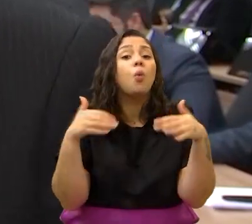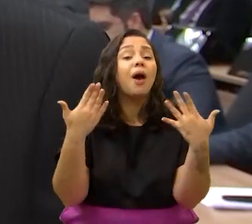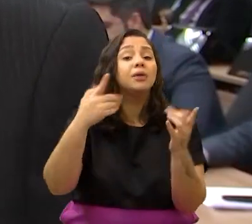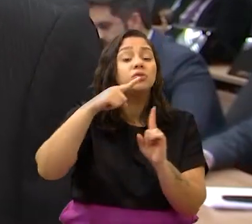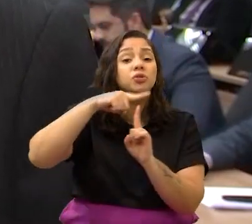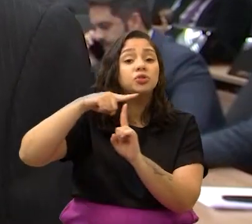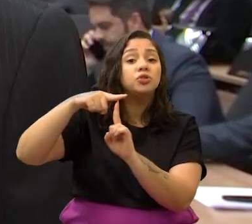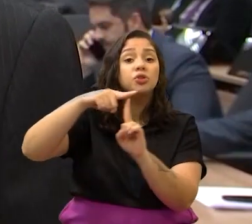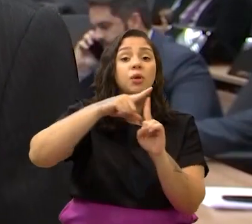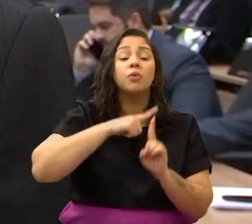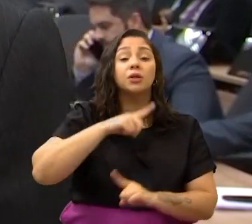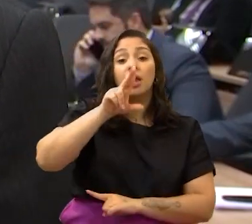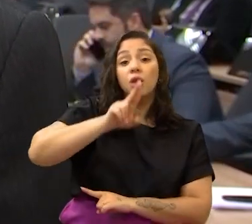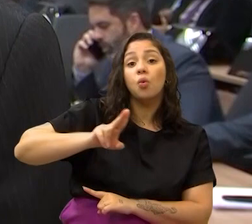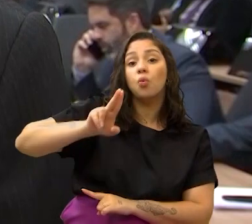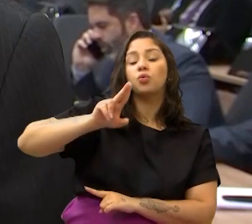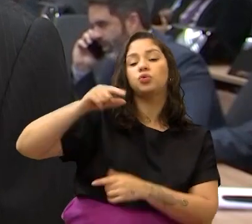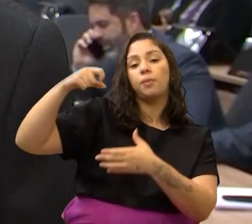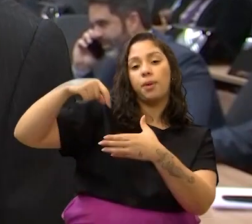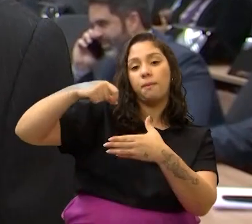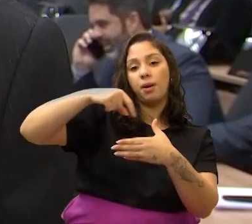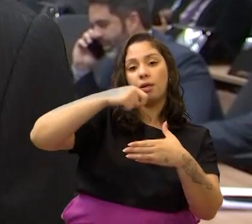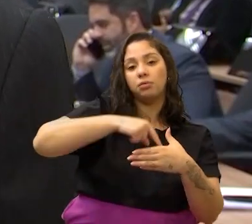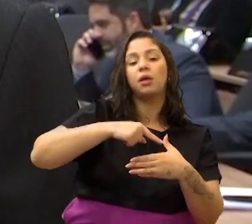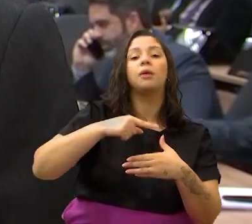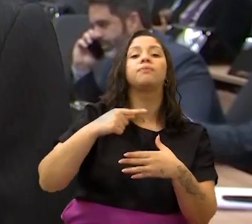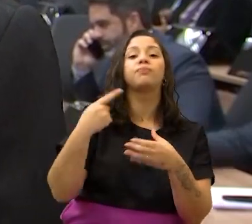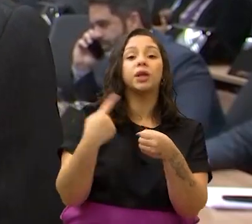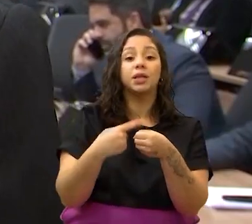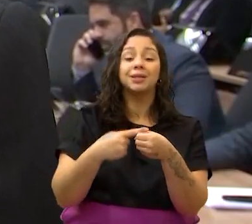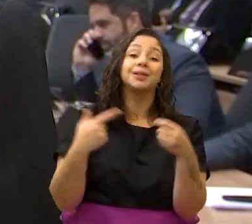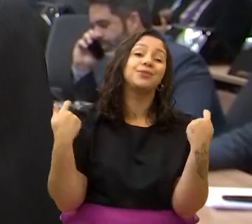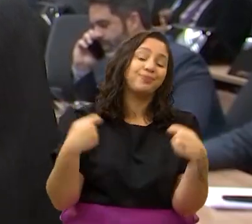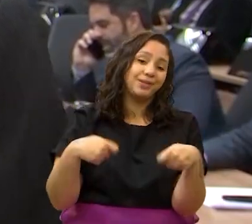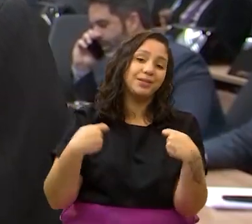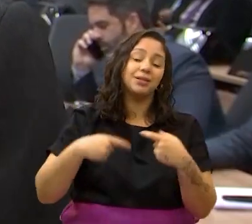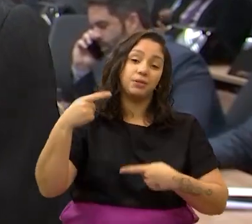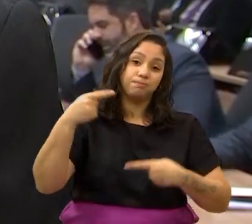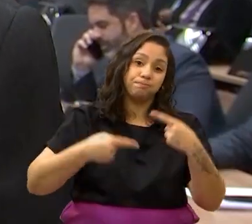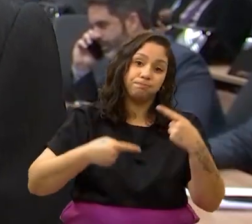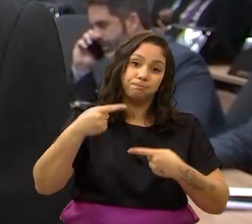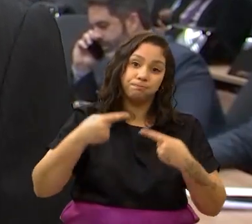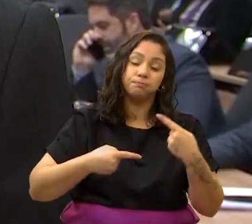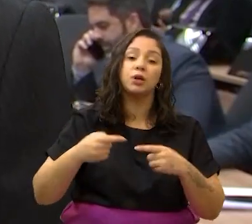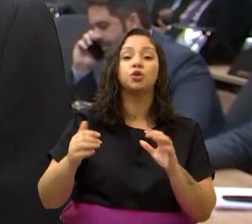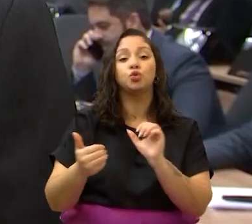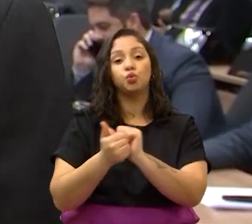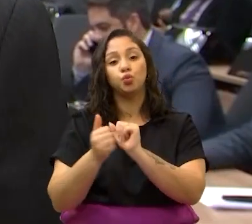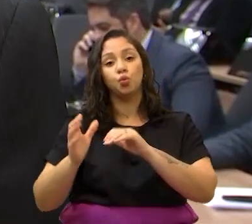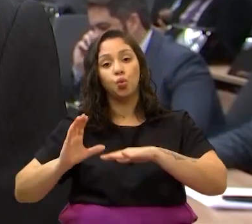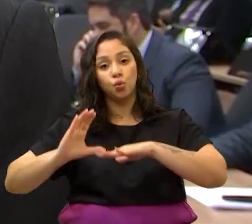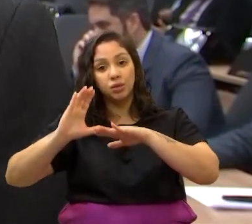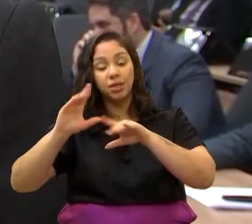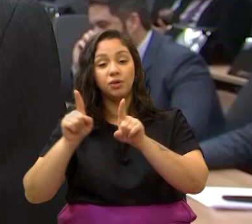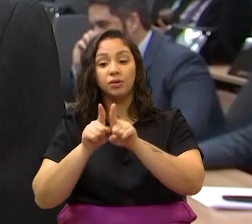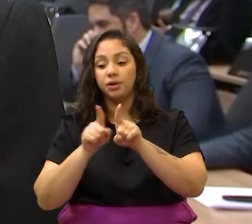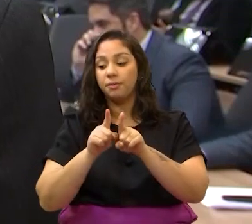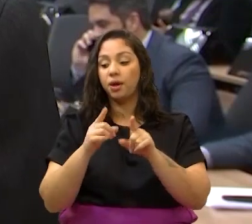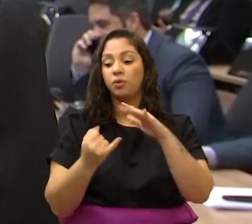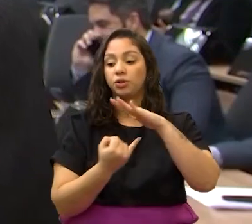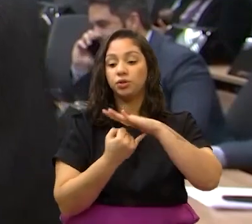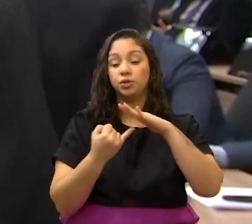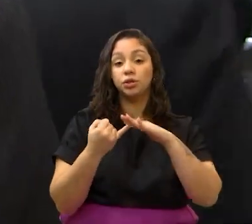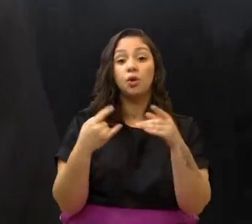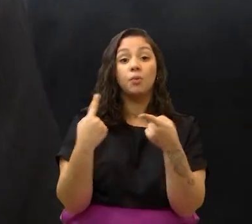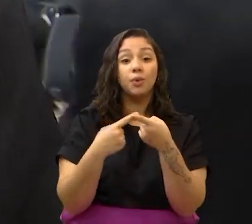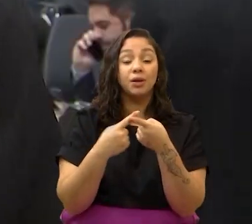de quais as espécies que você usa para plantar na cidade precisam ser discutidas com o conselho, com as